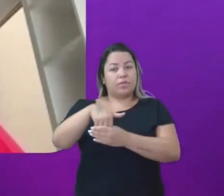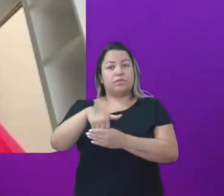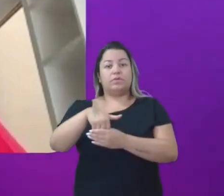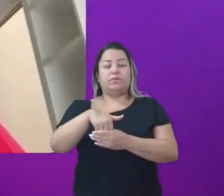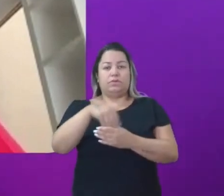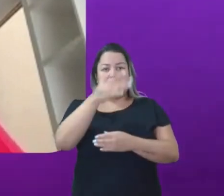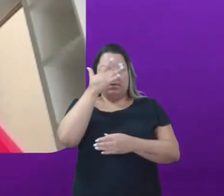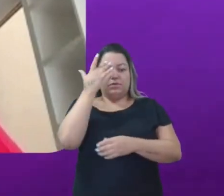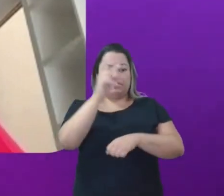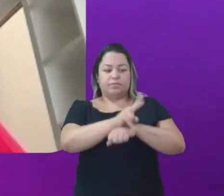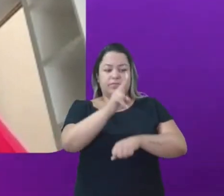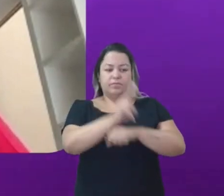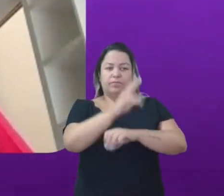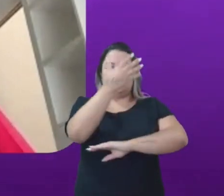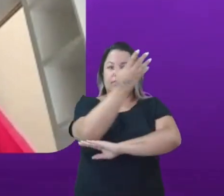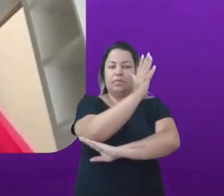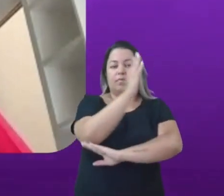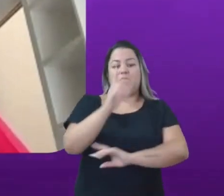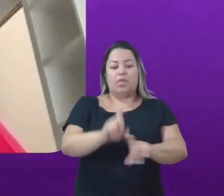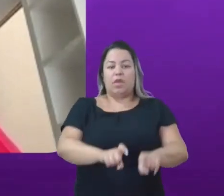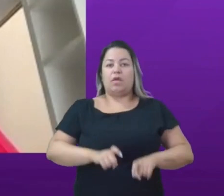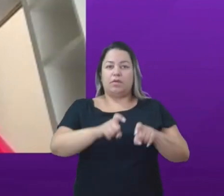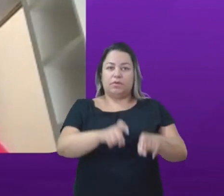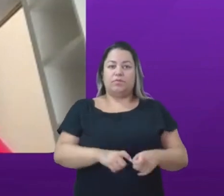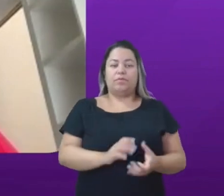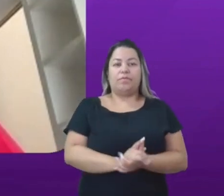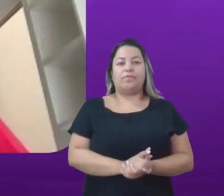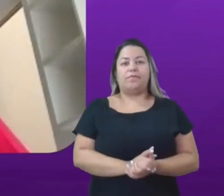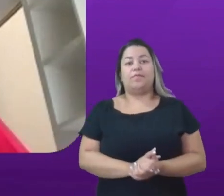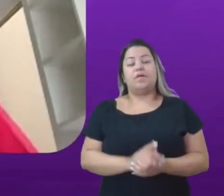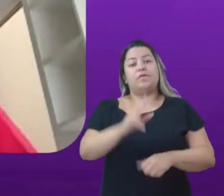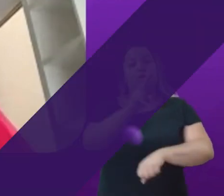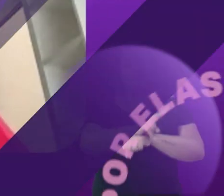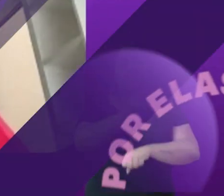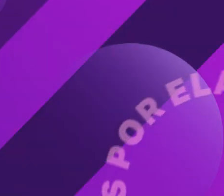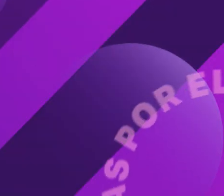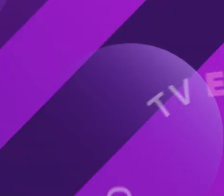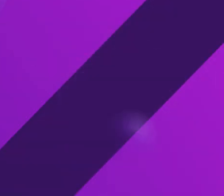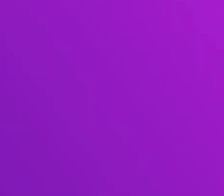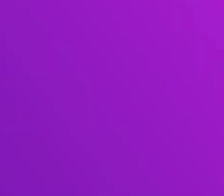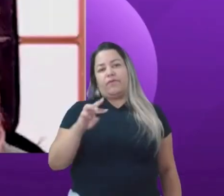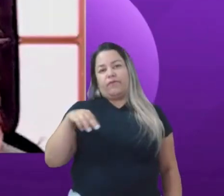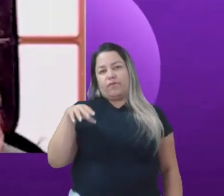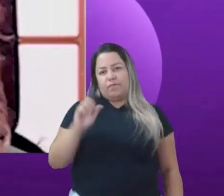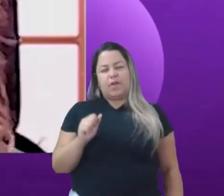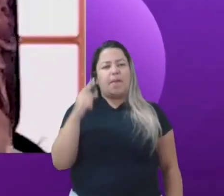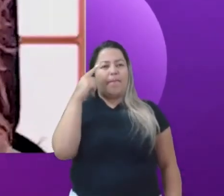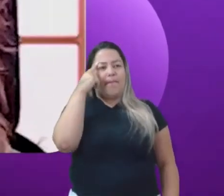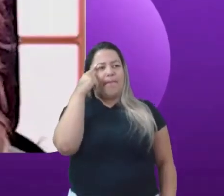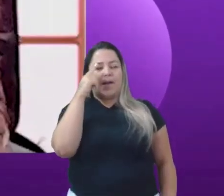defende o meio ambiente, quem defende a agricultura, quem defende a segurança alimentar. Você já parou